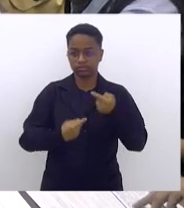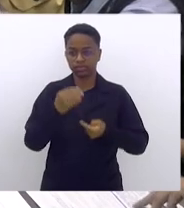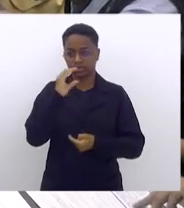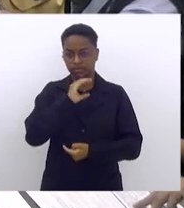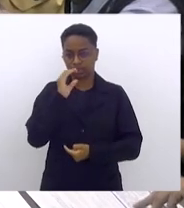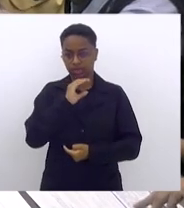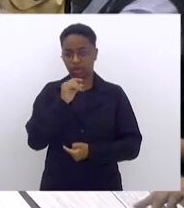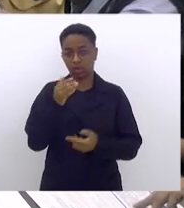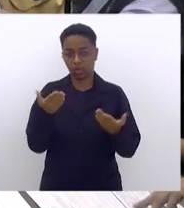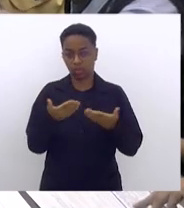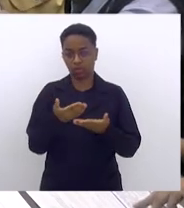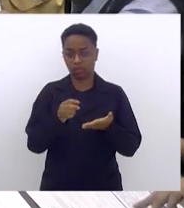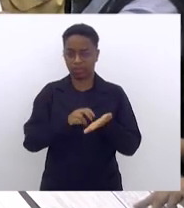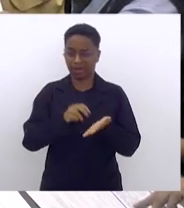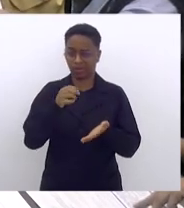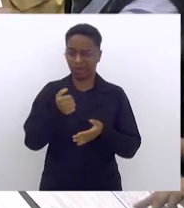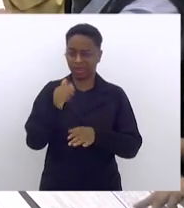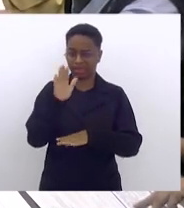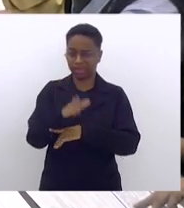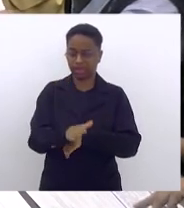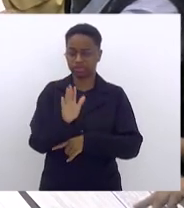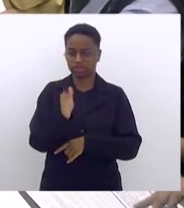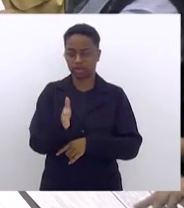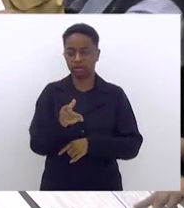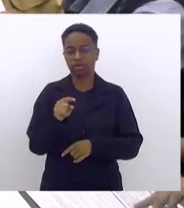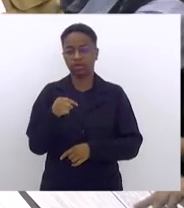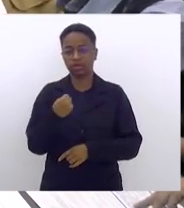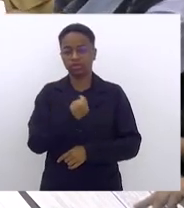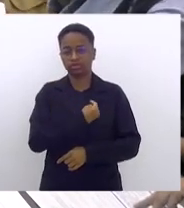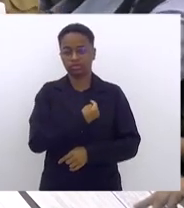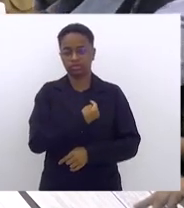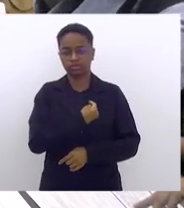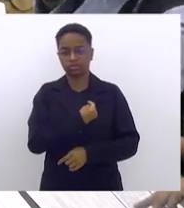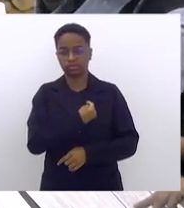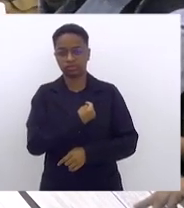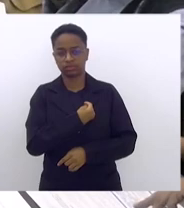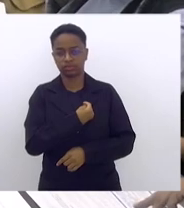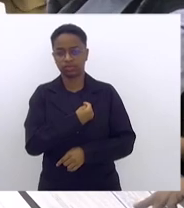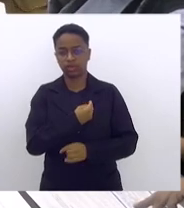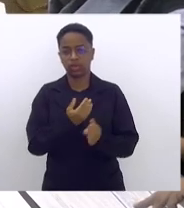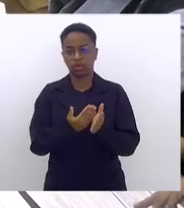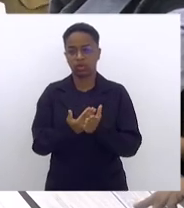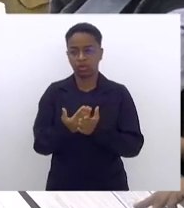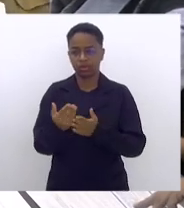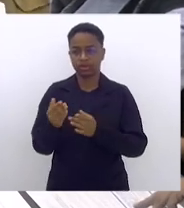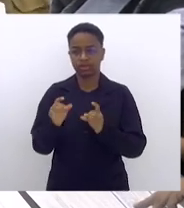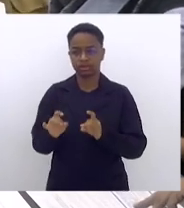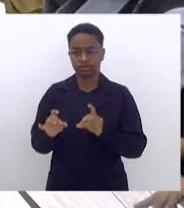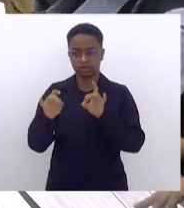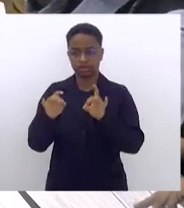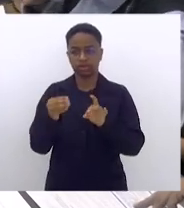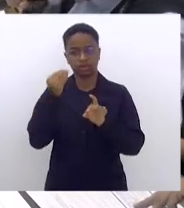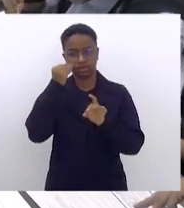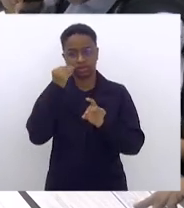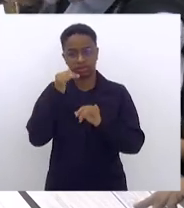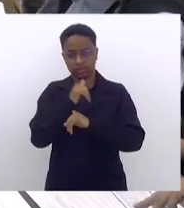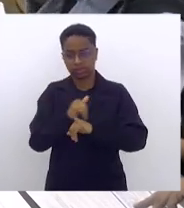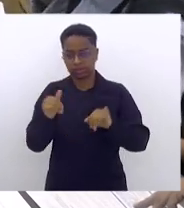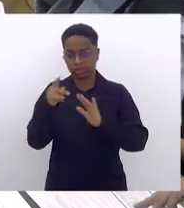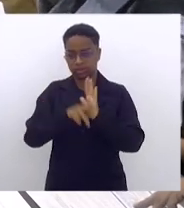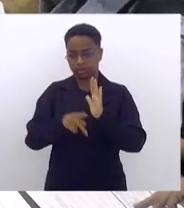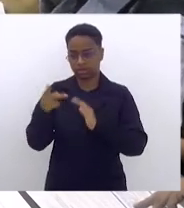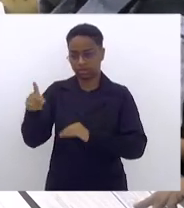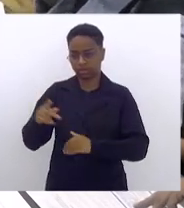Nessa manhã, tarde, aqui já tarde, a gente chamar a sessão extraordinária, nem que seja para cantar o projeto específico da